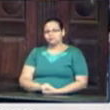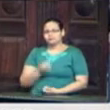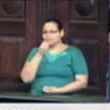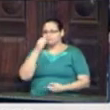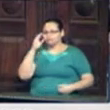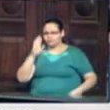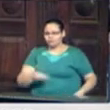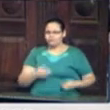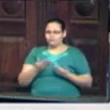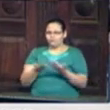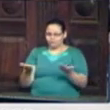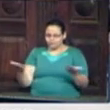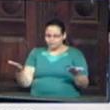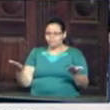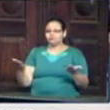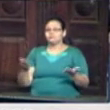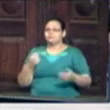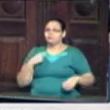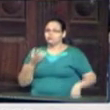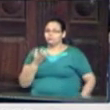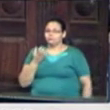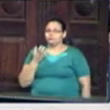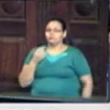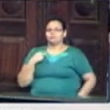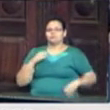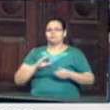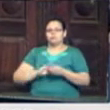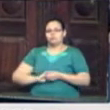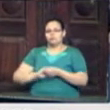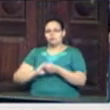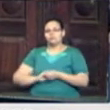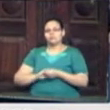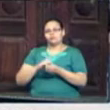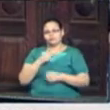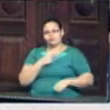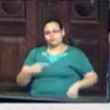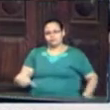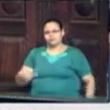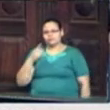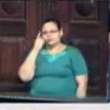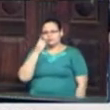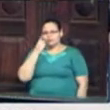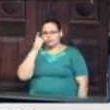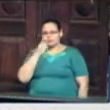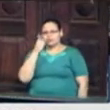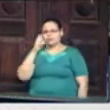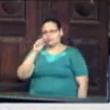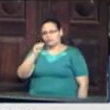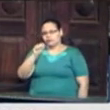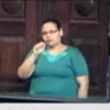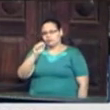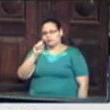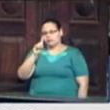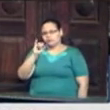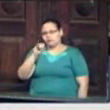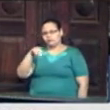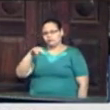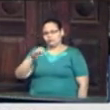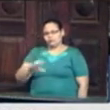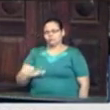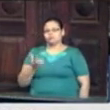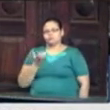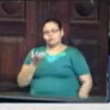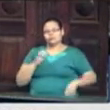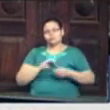Boa tarde a todas e todos. Eu quero cumprimentar o presidente em exercício, o deputado Dr. Said Noel. Quero